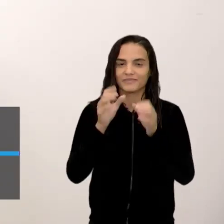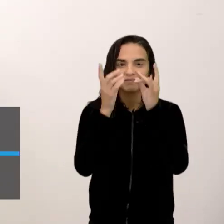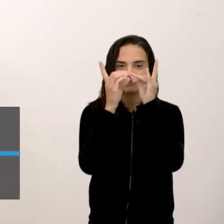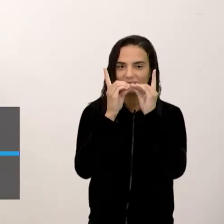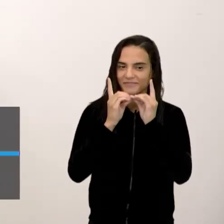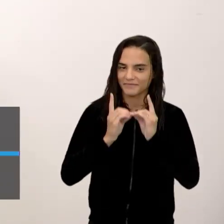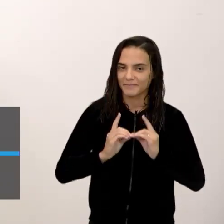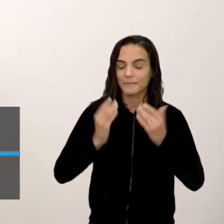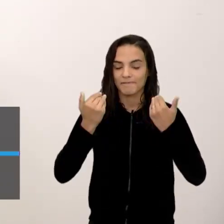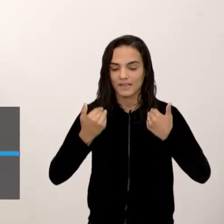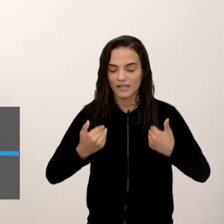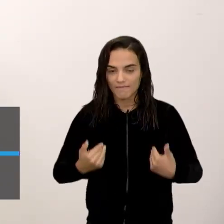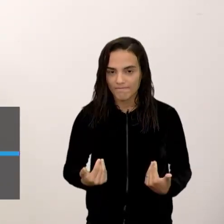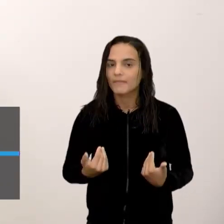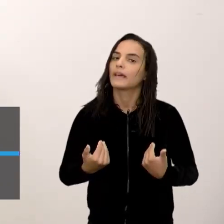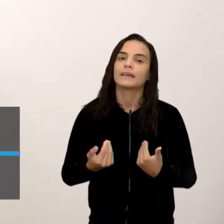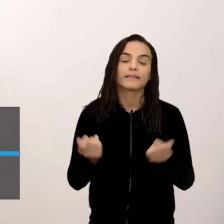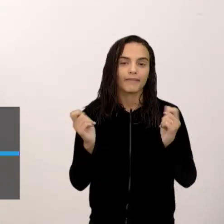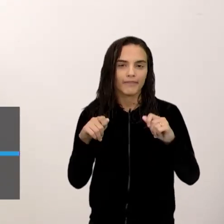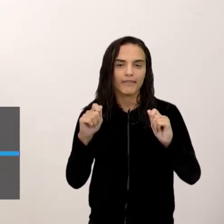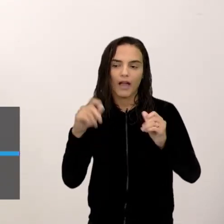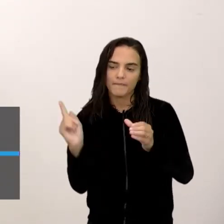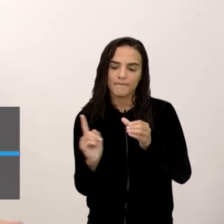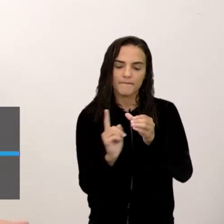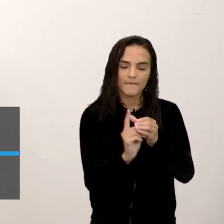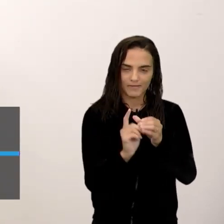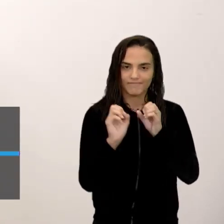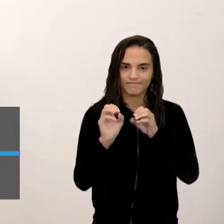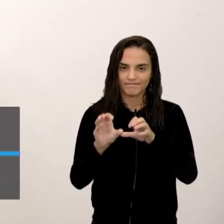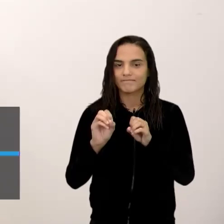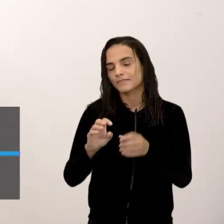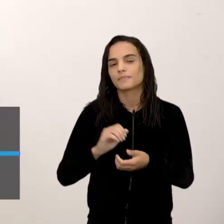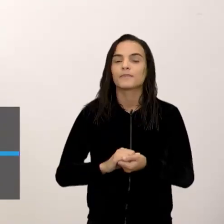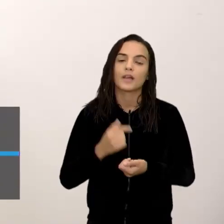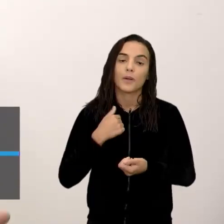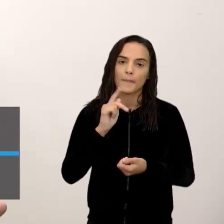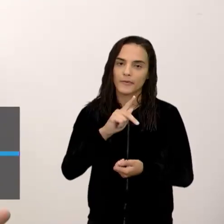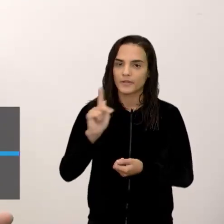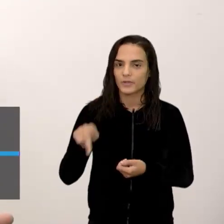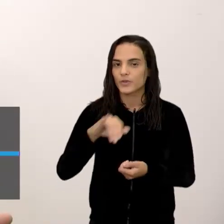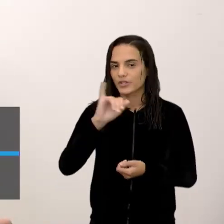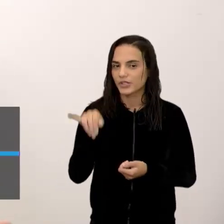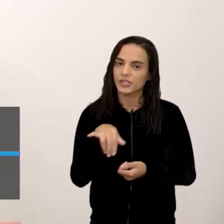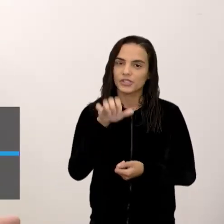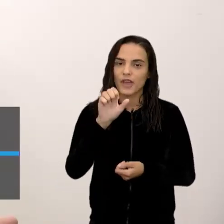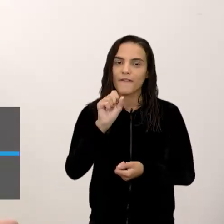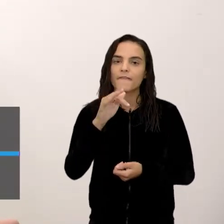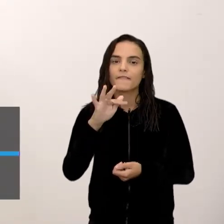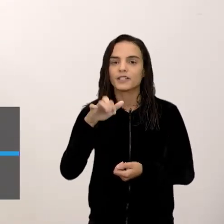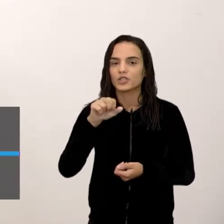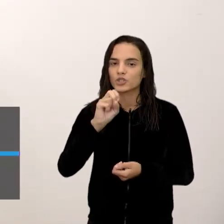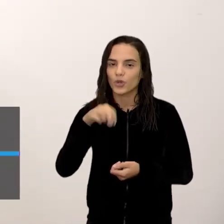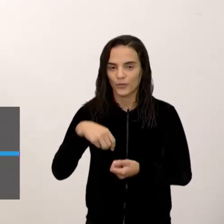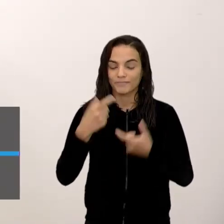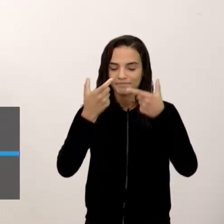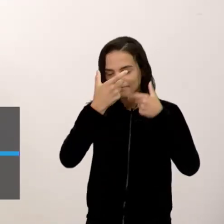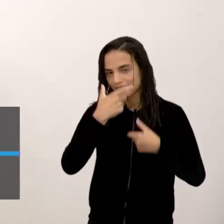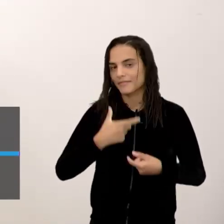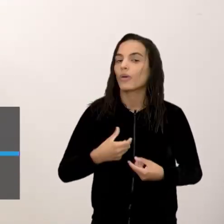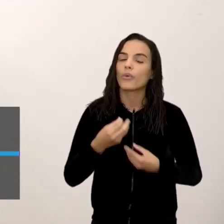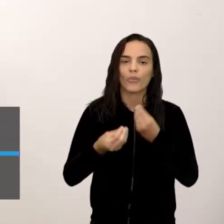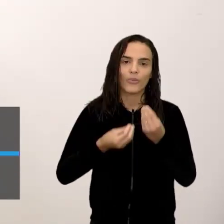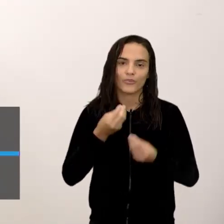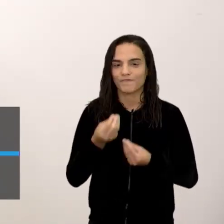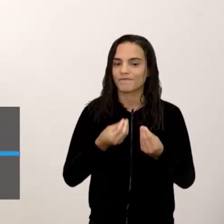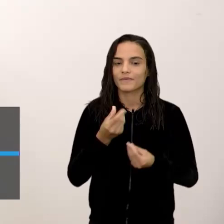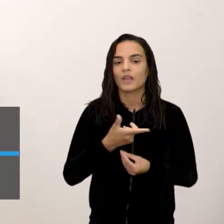as possibilidades de inclusão no contexto educacional. Eu sou o professor Jefferson Diego e, para começar, vou fazer minha descrição. Eu sou um